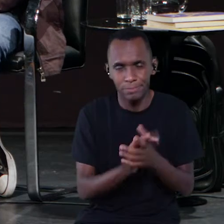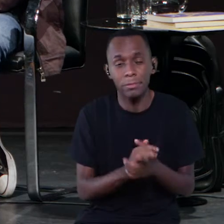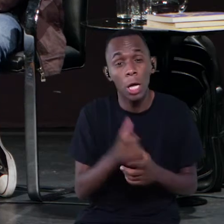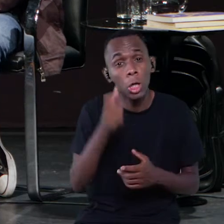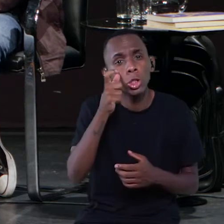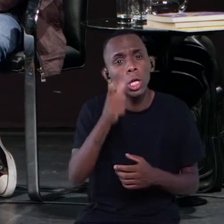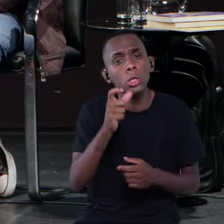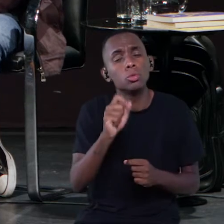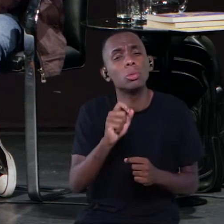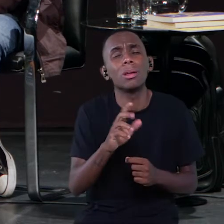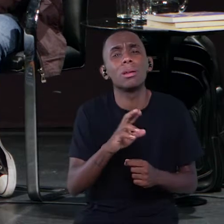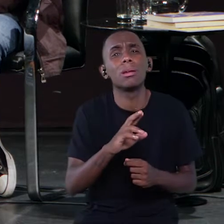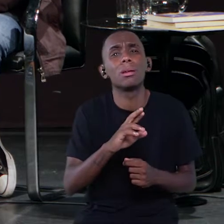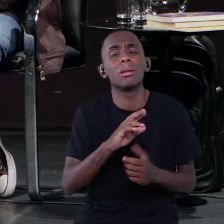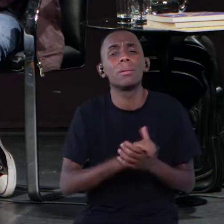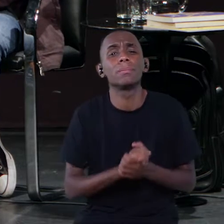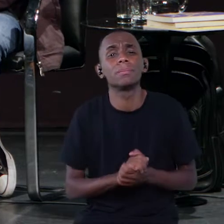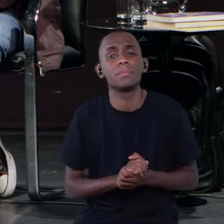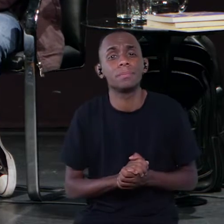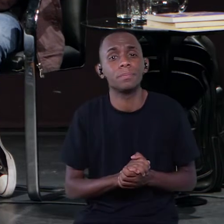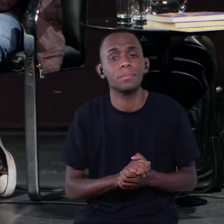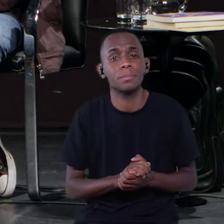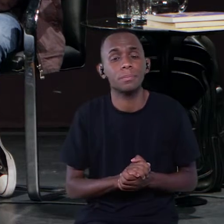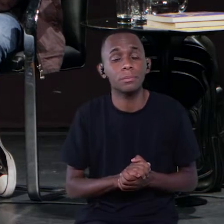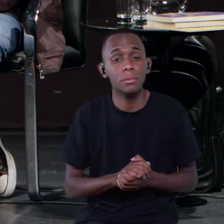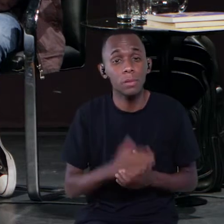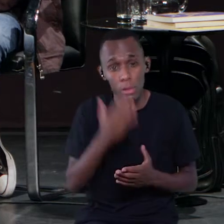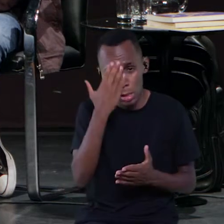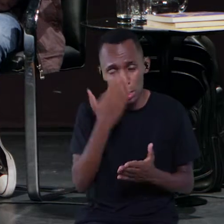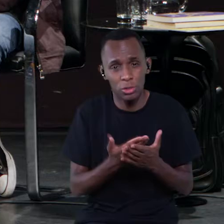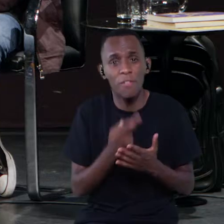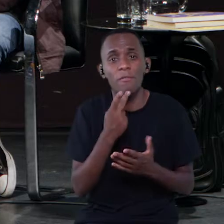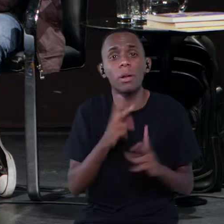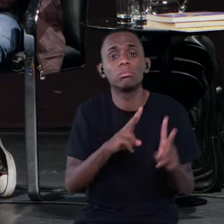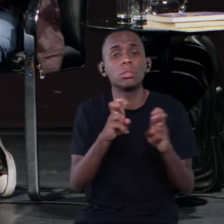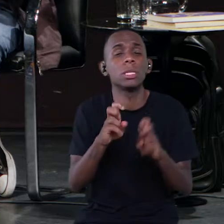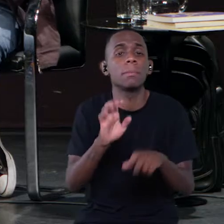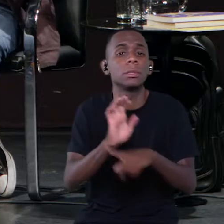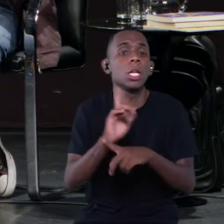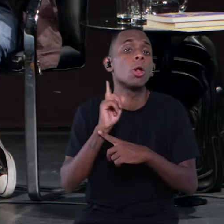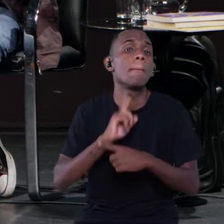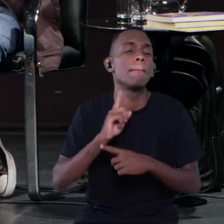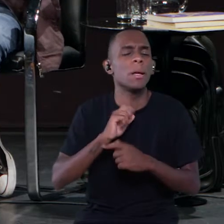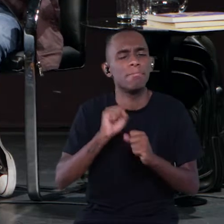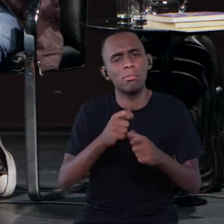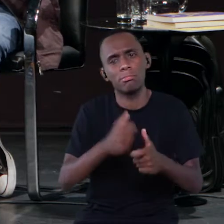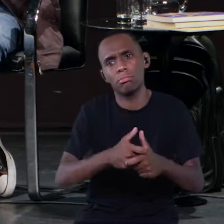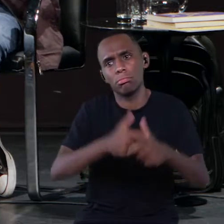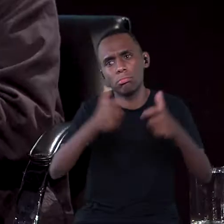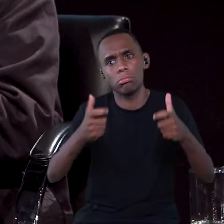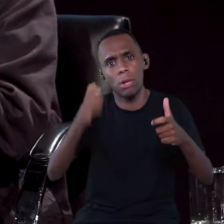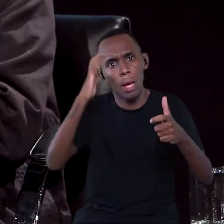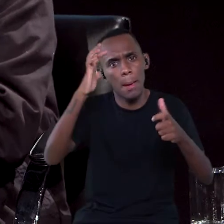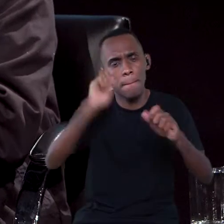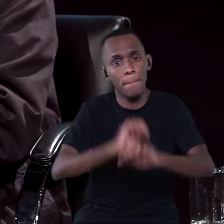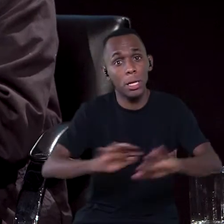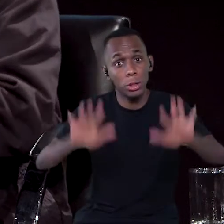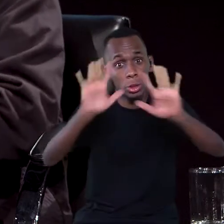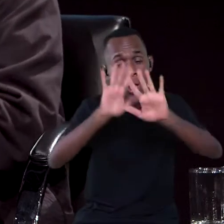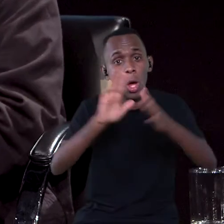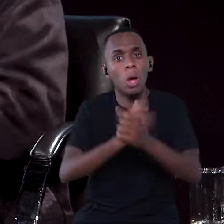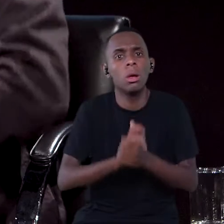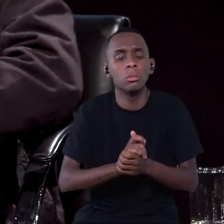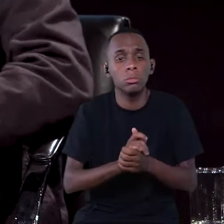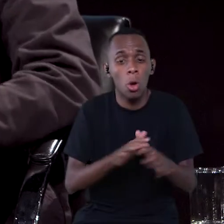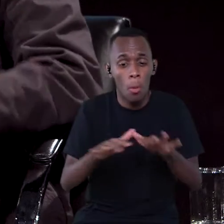interessante. Eu acho que não é uma questão de bairrismo, né? Acho que quando você fala de Minas, a gente pode pensar de maneira mais ampla. Há um movimento que,